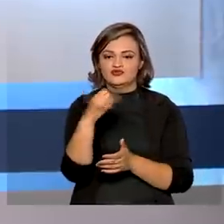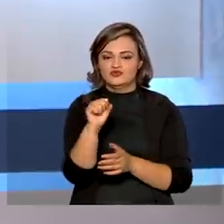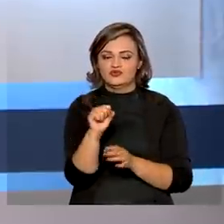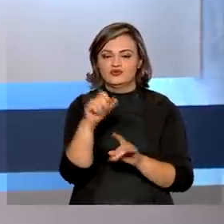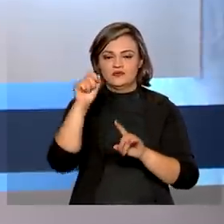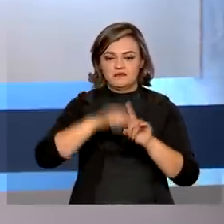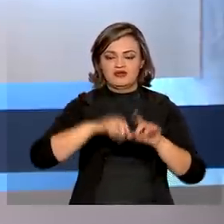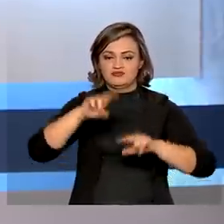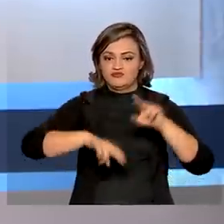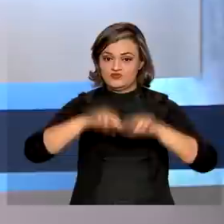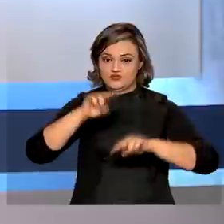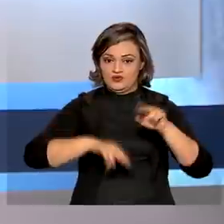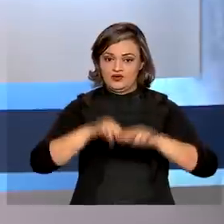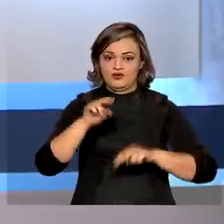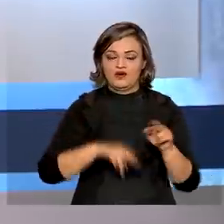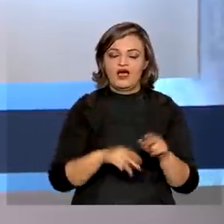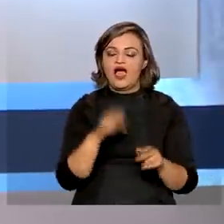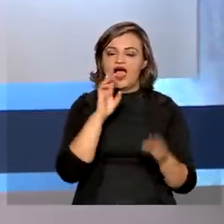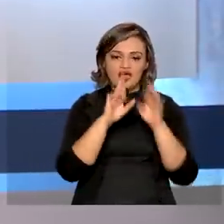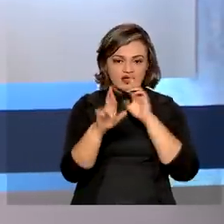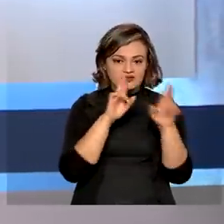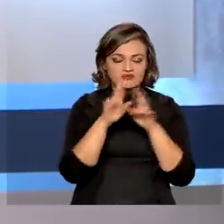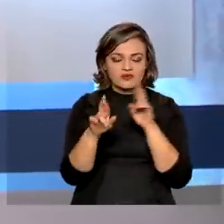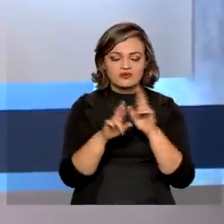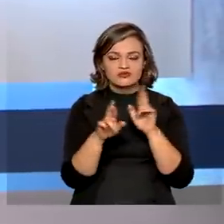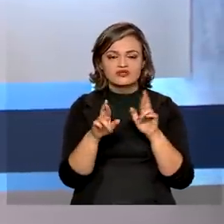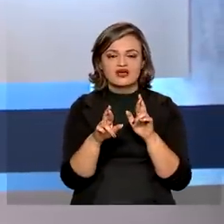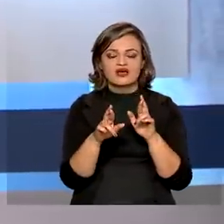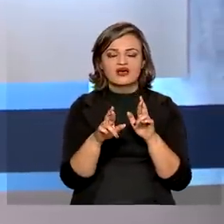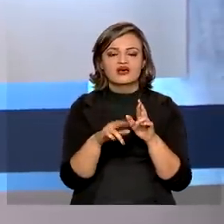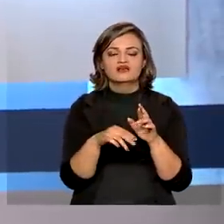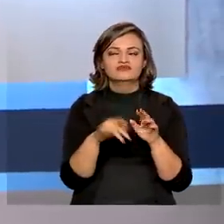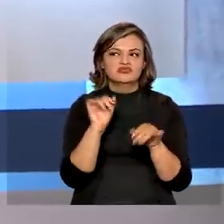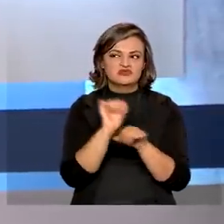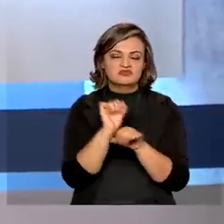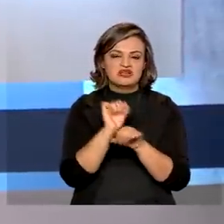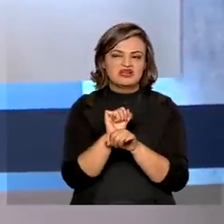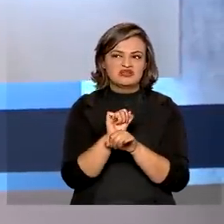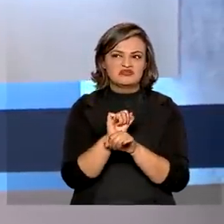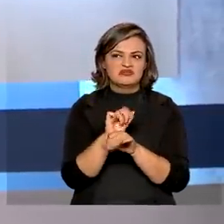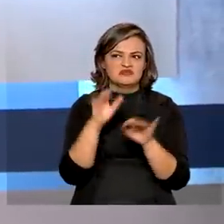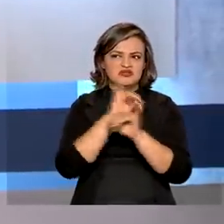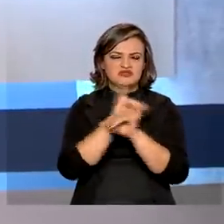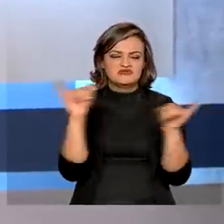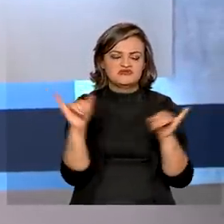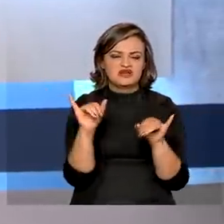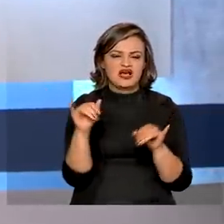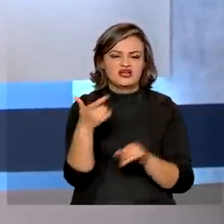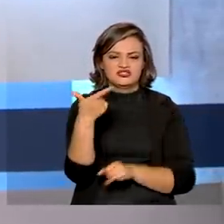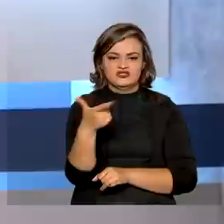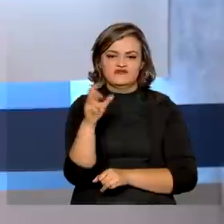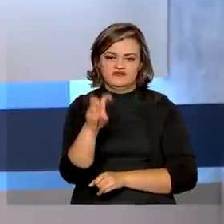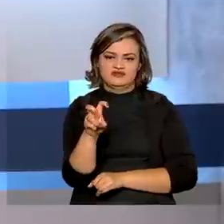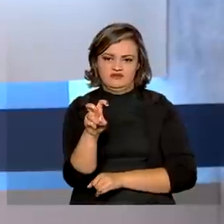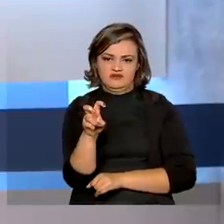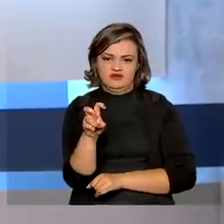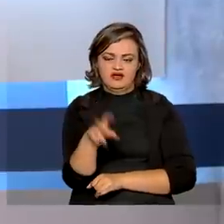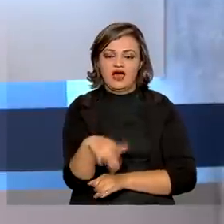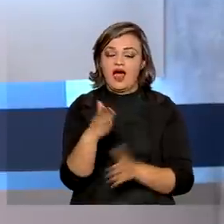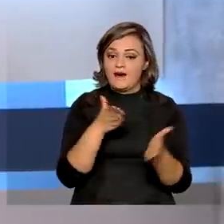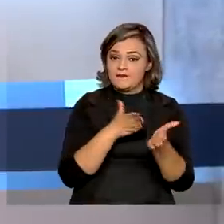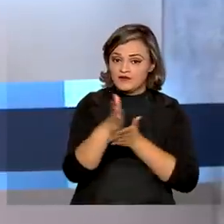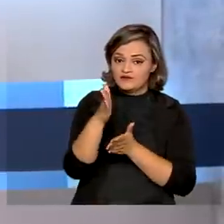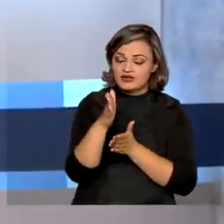18 de junho. Os resultados dos recursos estão previstos para serem divulgados no próximo dia 25. A